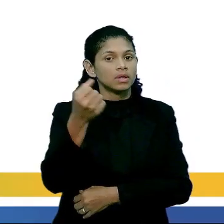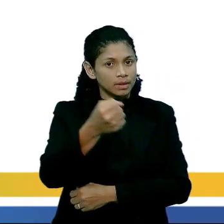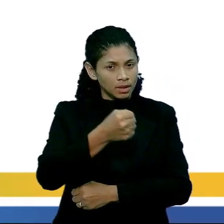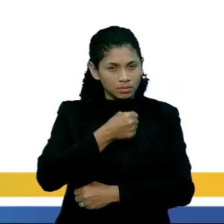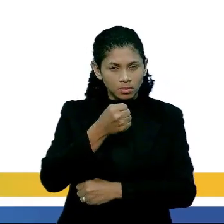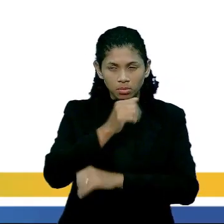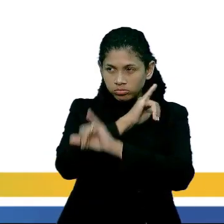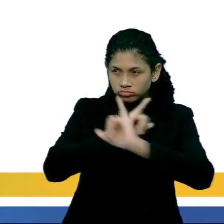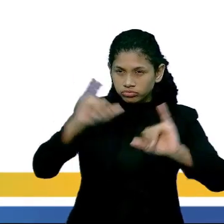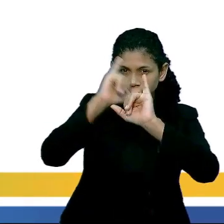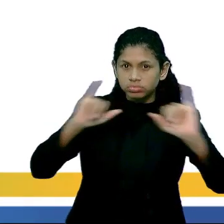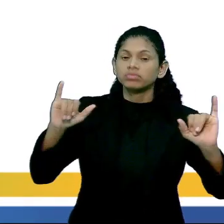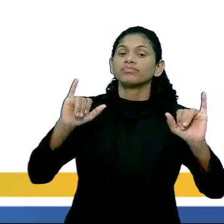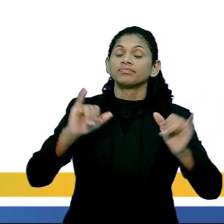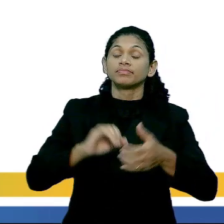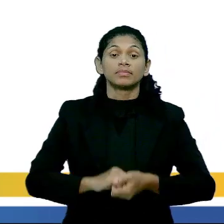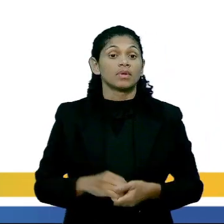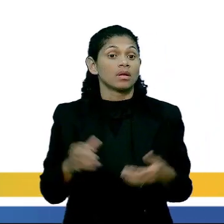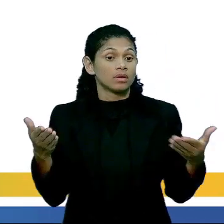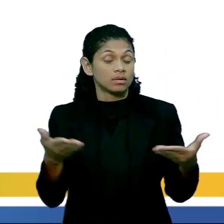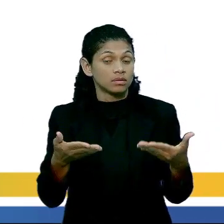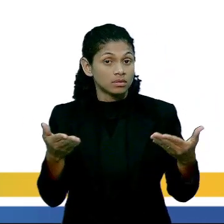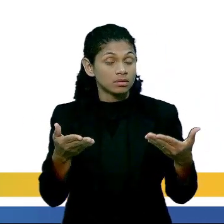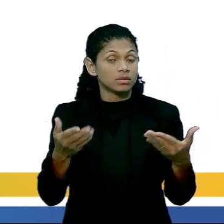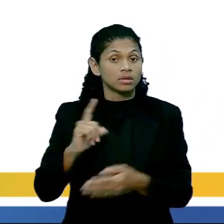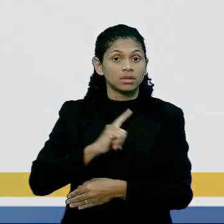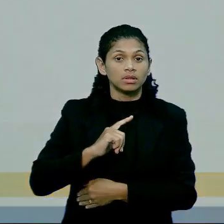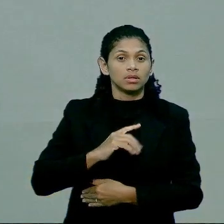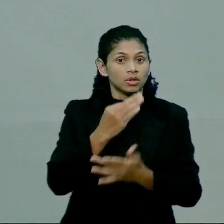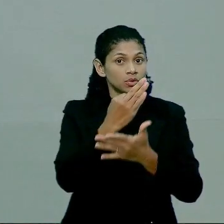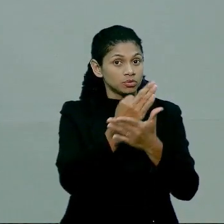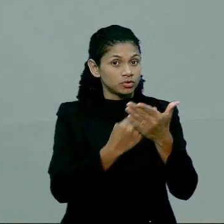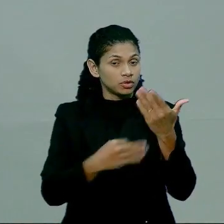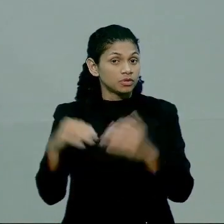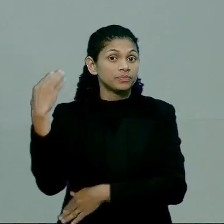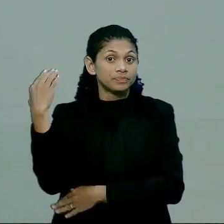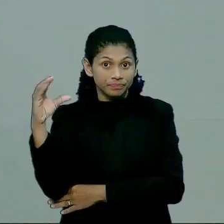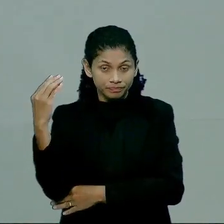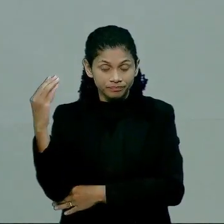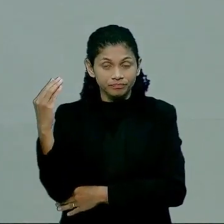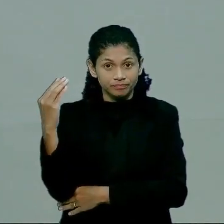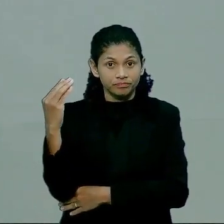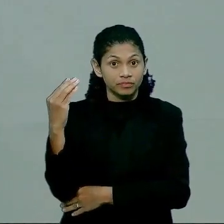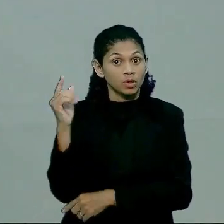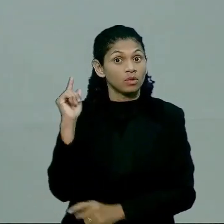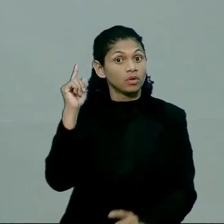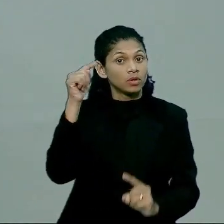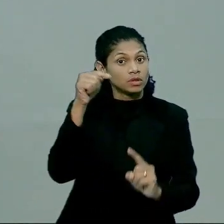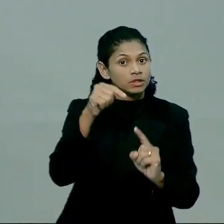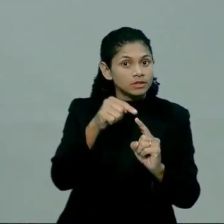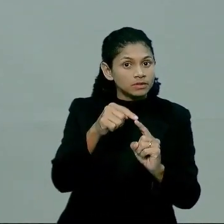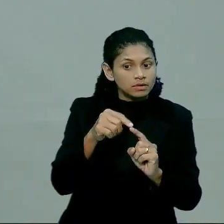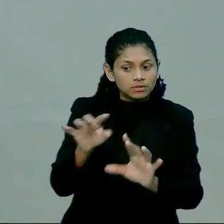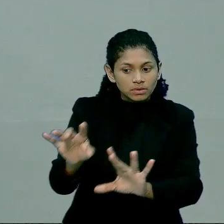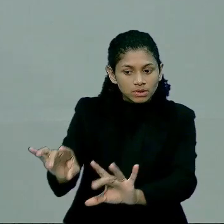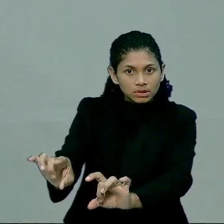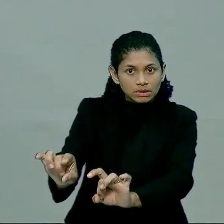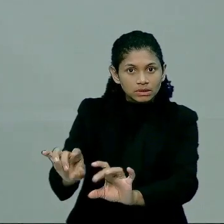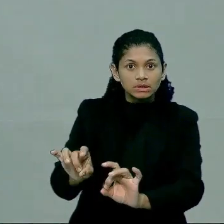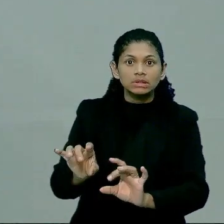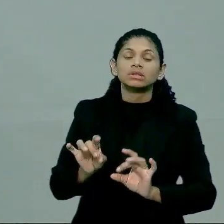os textos científicos já os textos científicos galera ele tem um caráter mais técnico